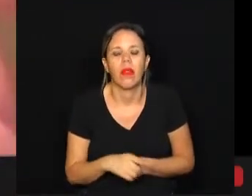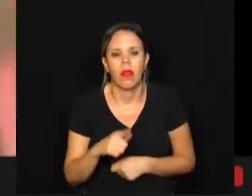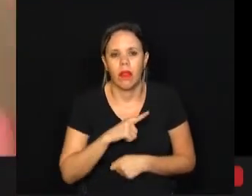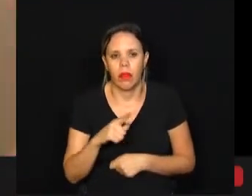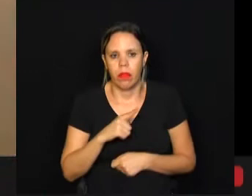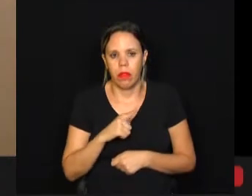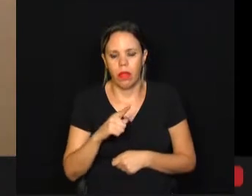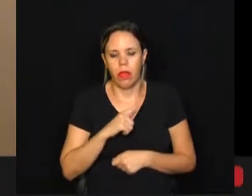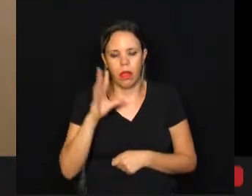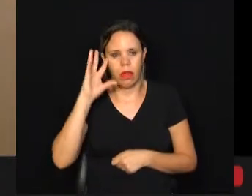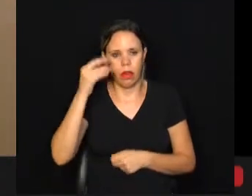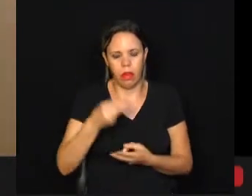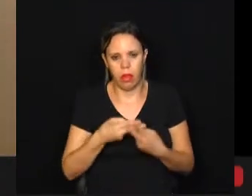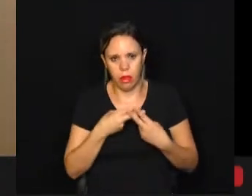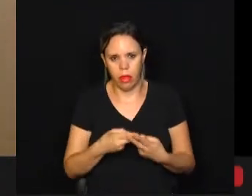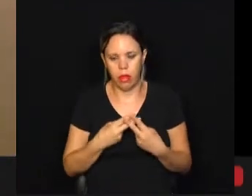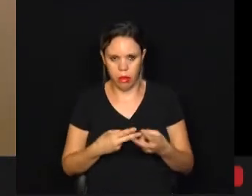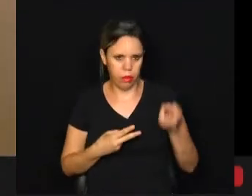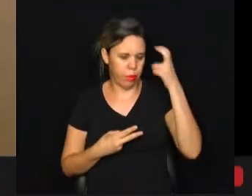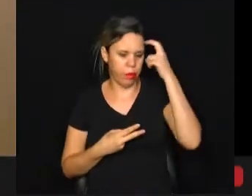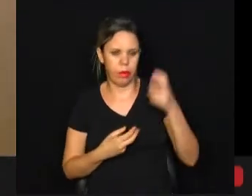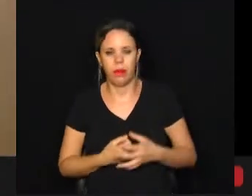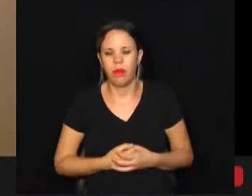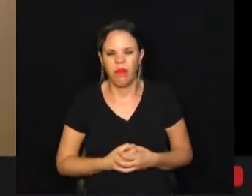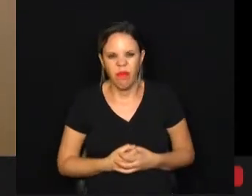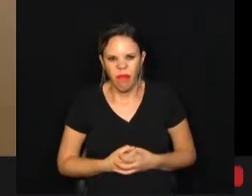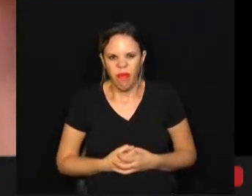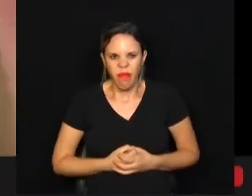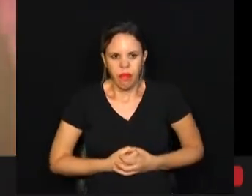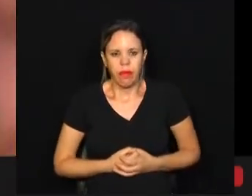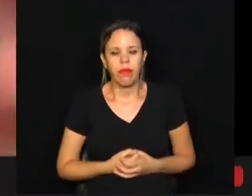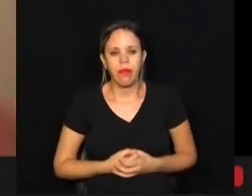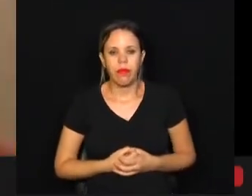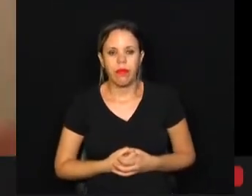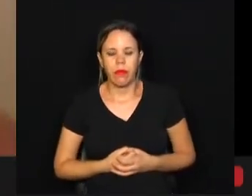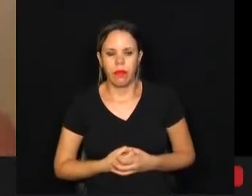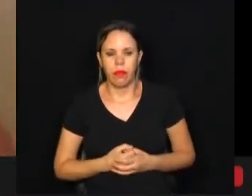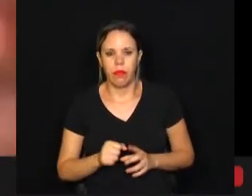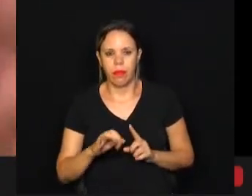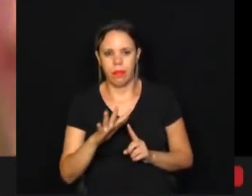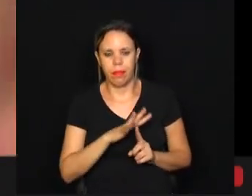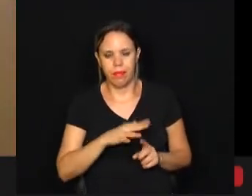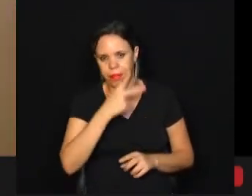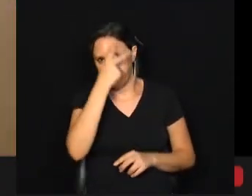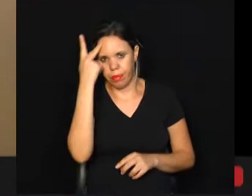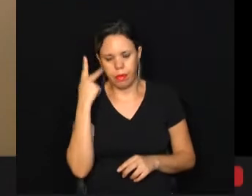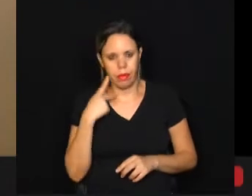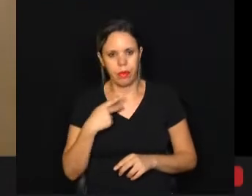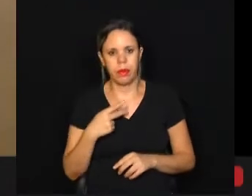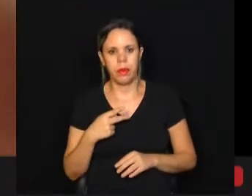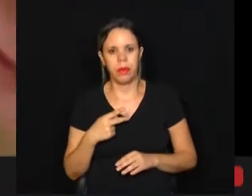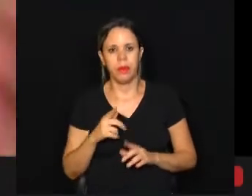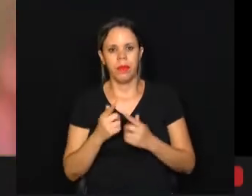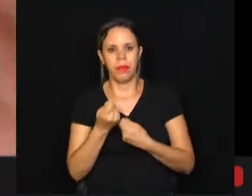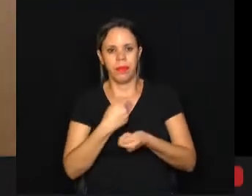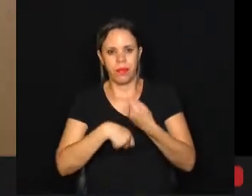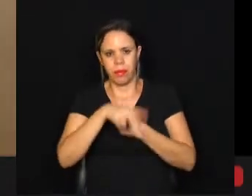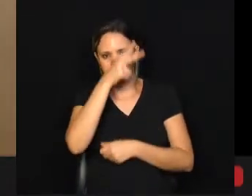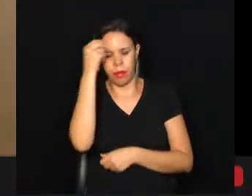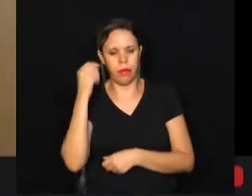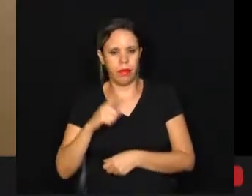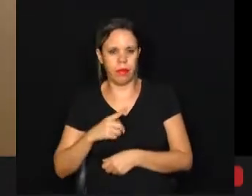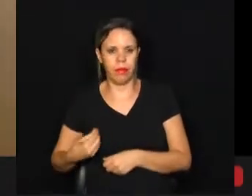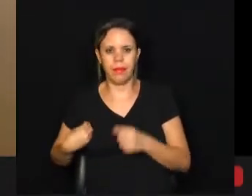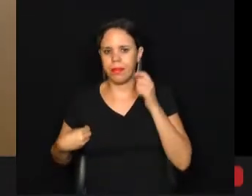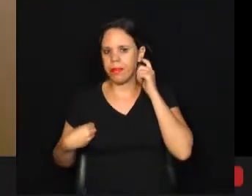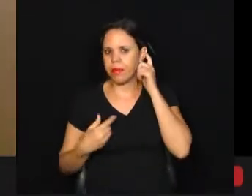esta compreensão de cultura e compreenda que entre a sociedade civil e a gestão pública, o que existe não